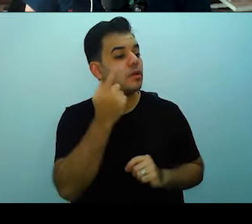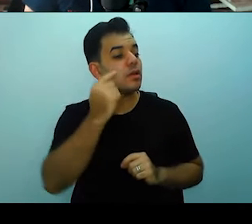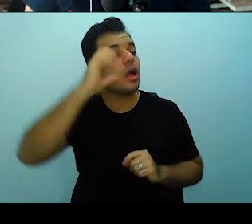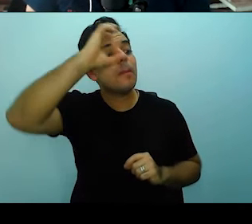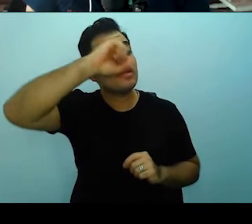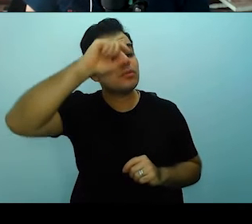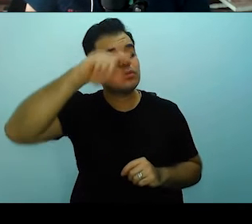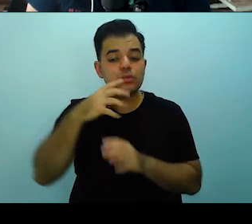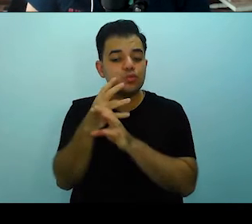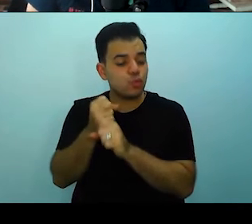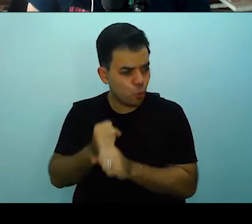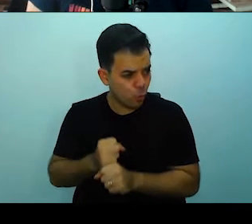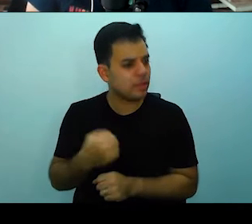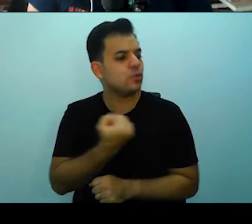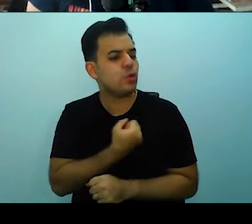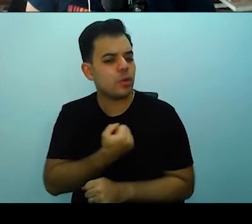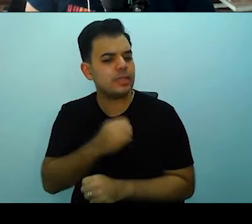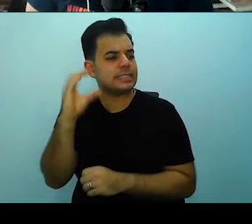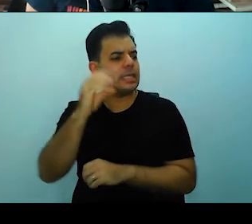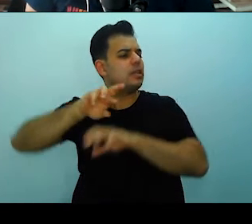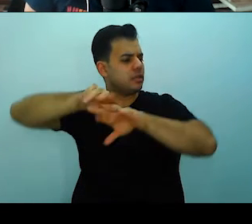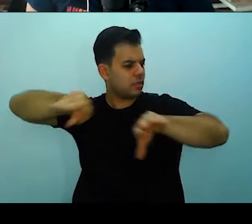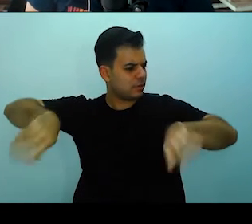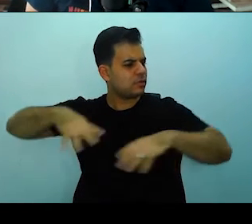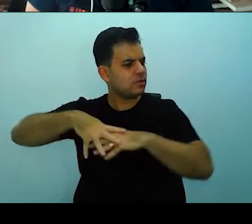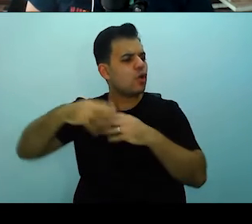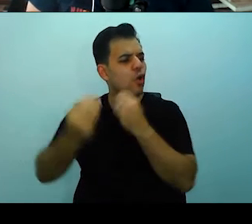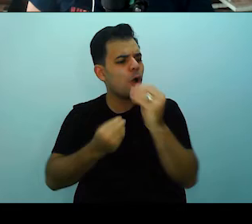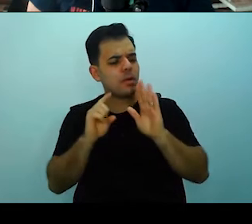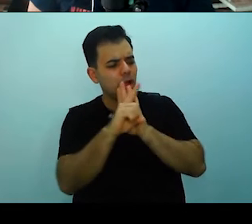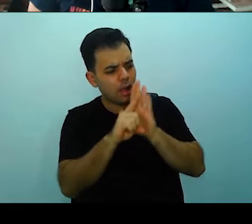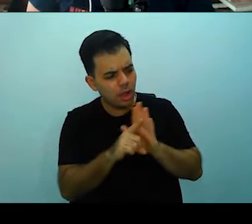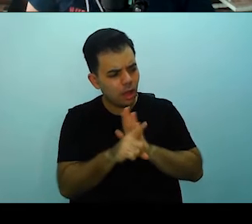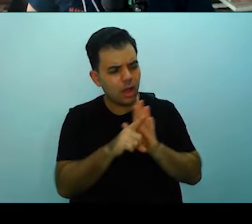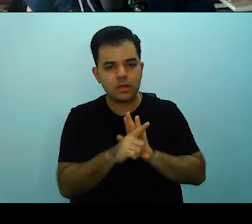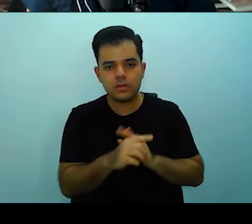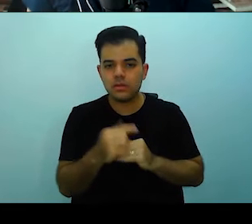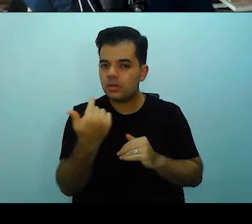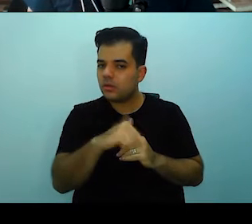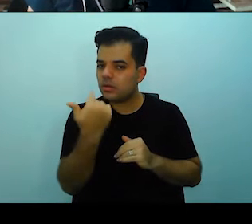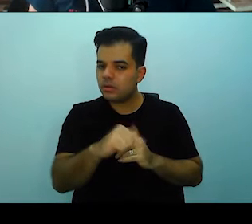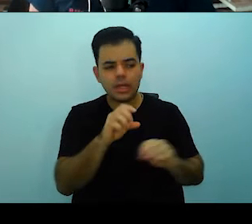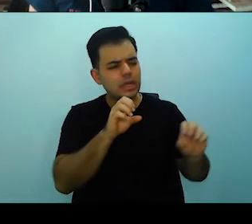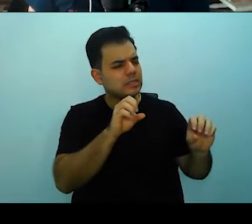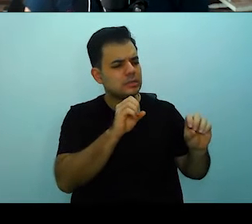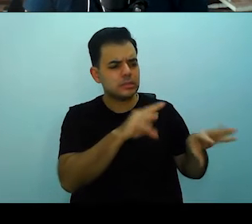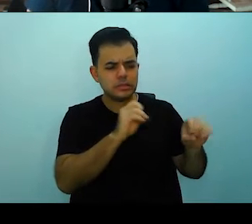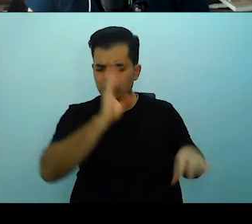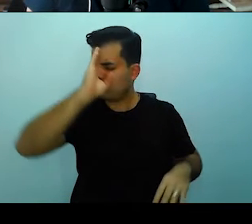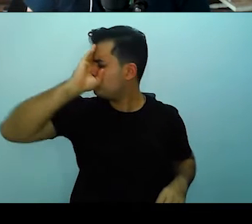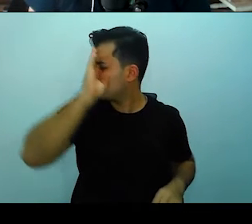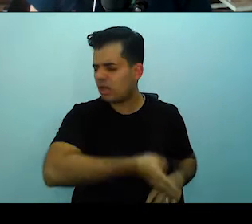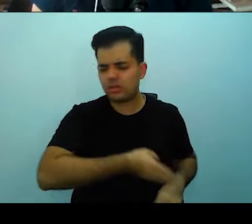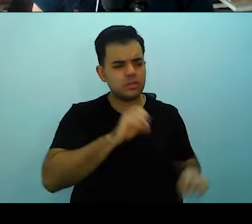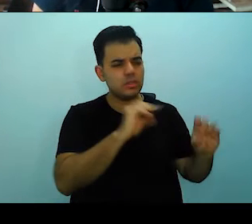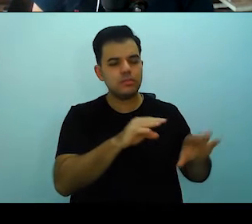aprendizagem matemática preservada, sabe? Para fazer essa investigação semântica mesmo. Porque, e, sobretudo, quando você foca